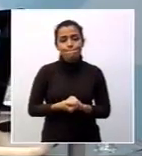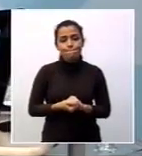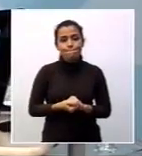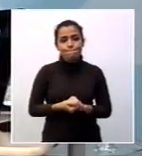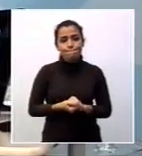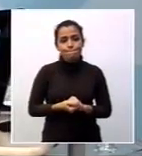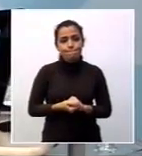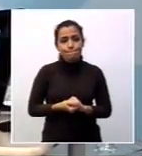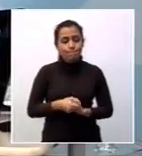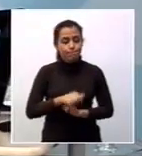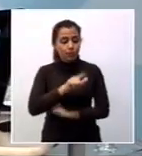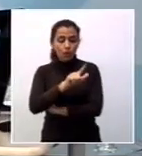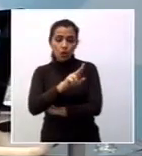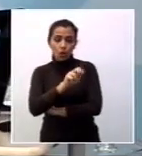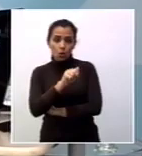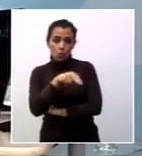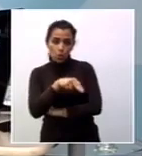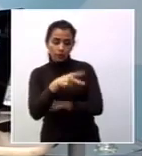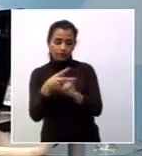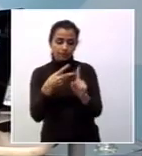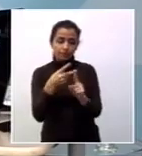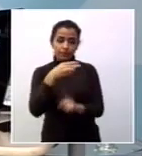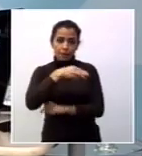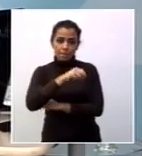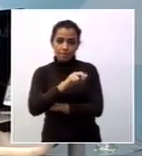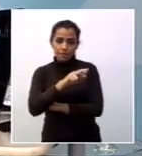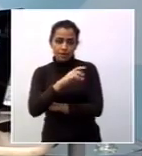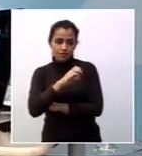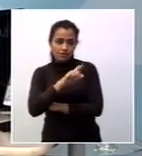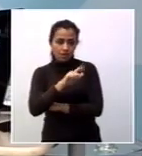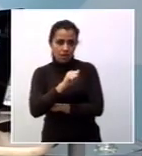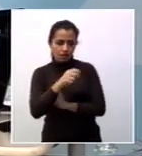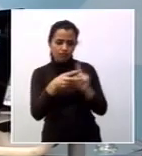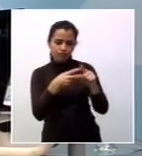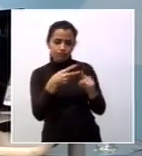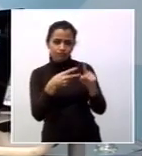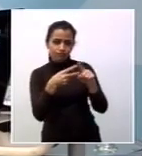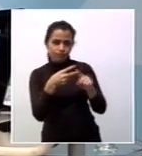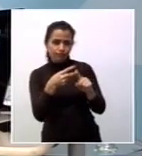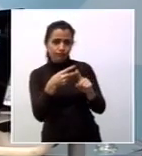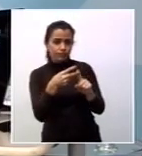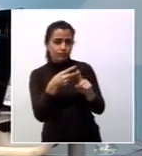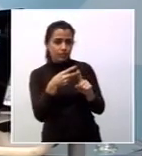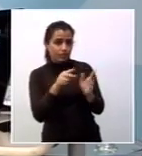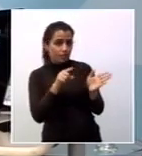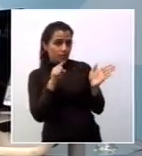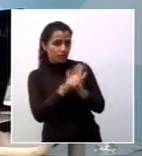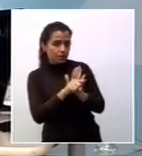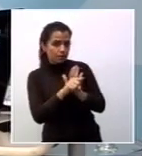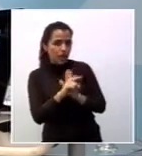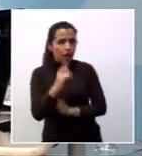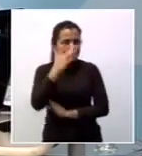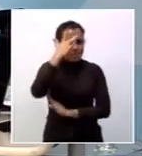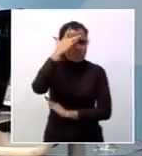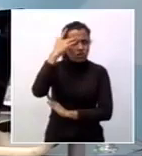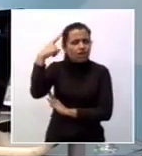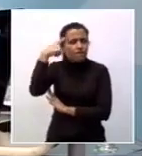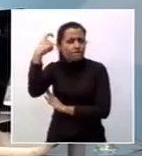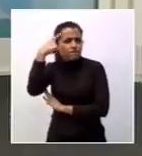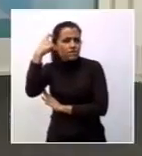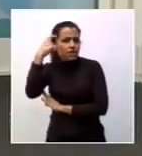O Luan e a Marcela, quem faz a fake news pode ser preso?